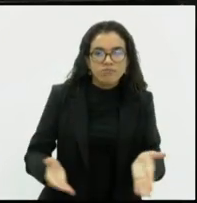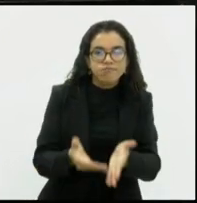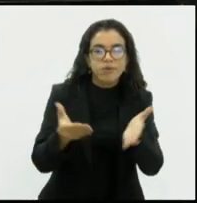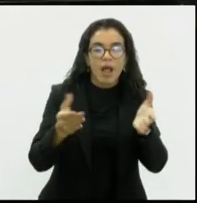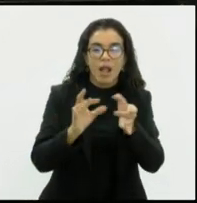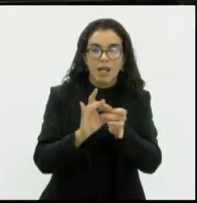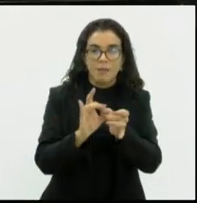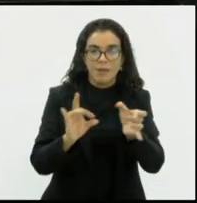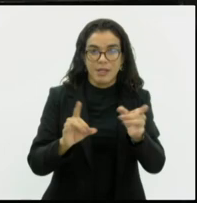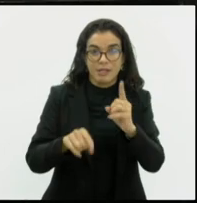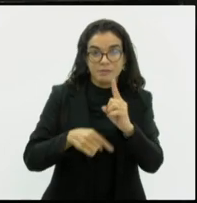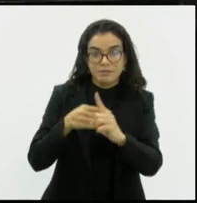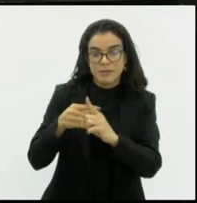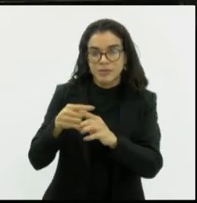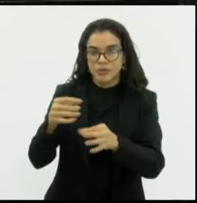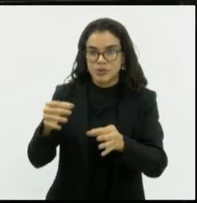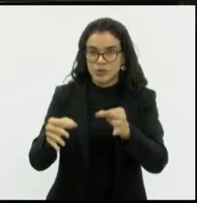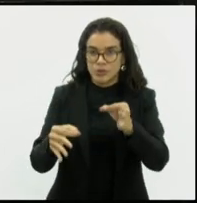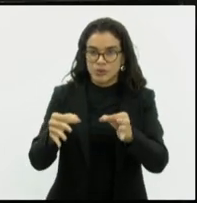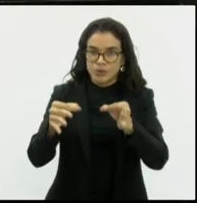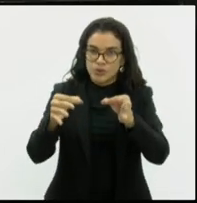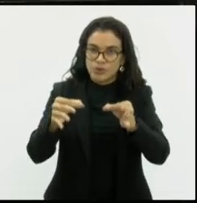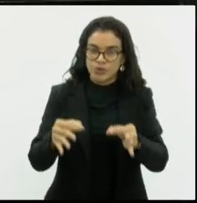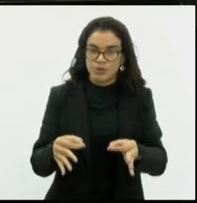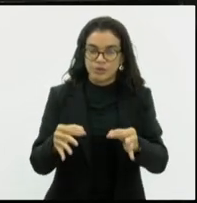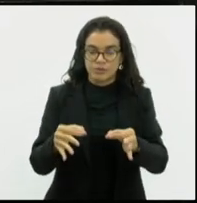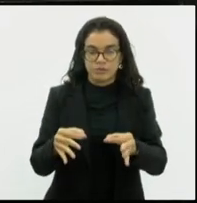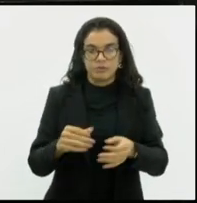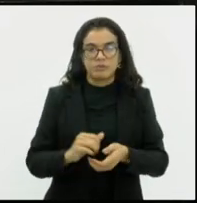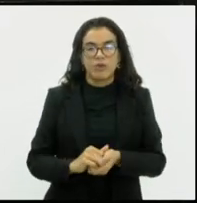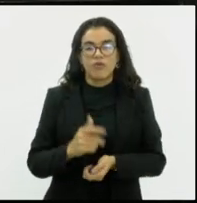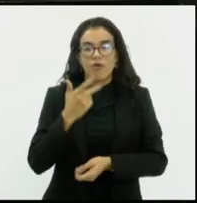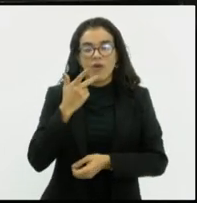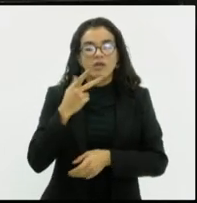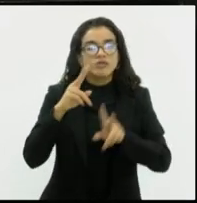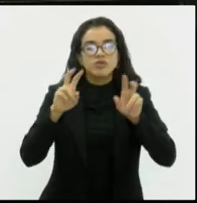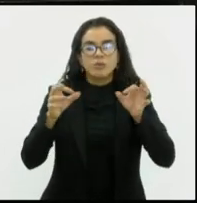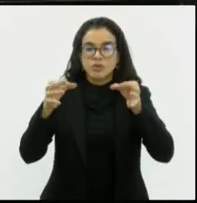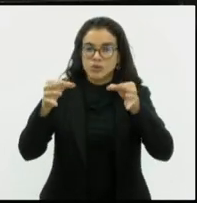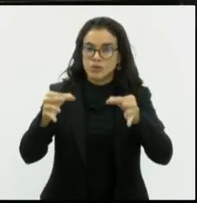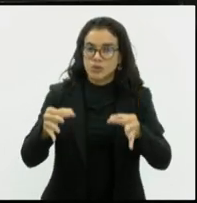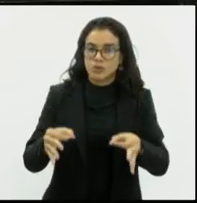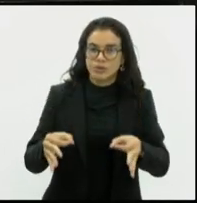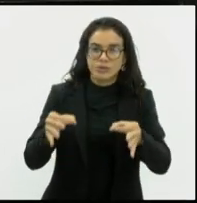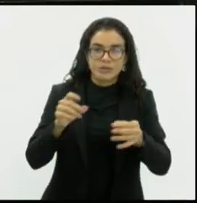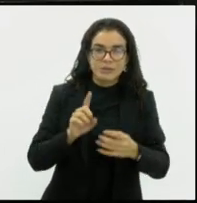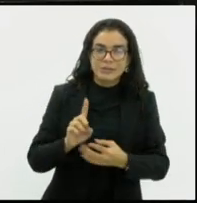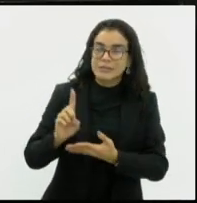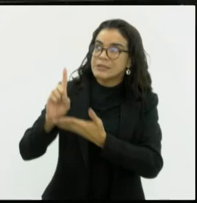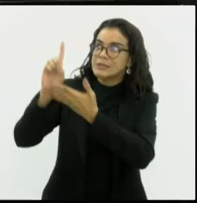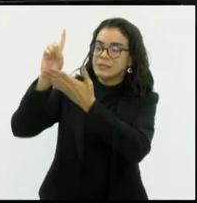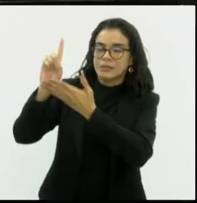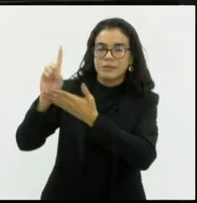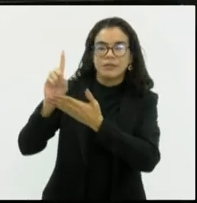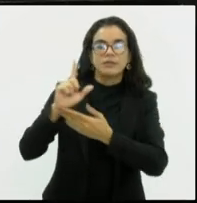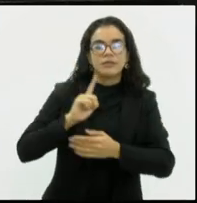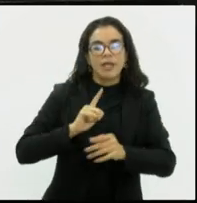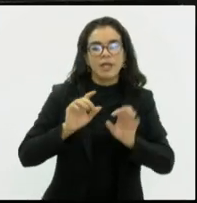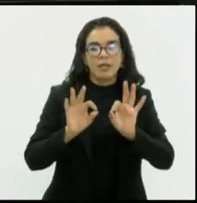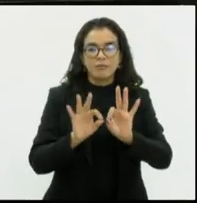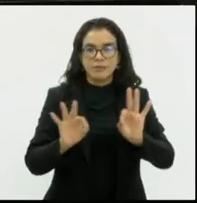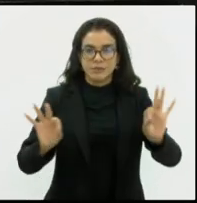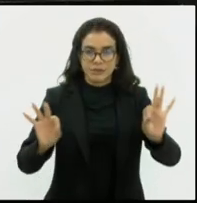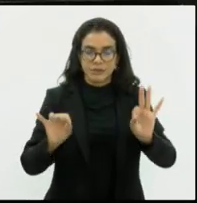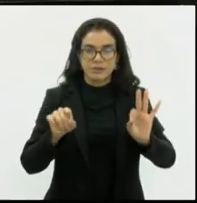justiça. E agora eu vou dar um passo além, eu vou na justiça de Deus. Citar um versículo da Bíblia, que está